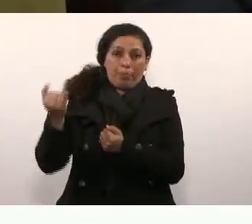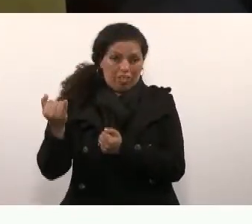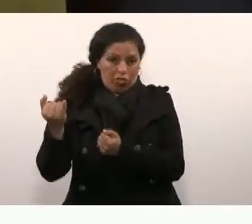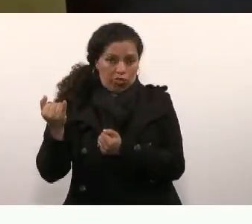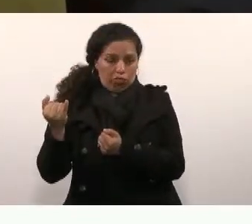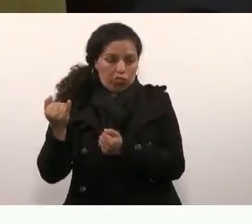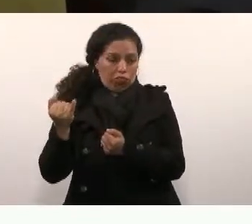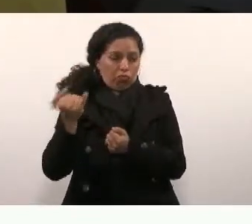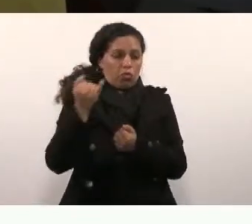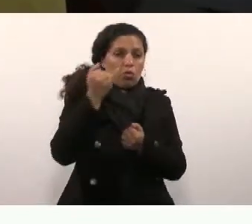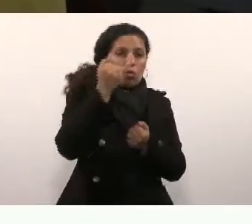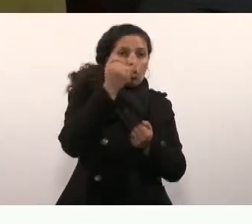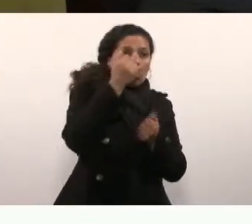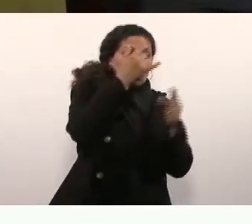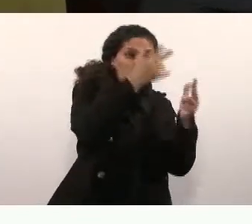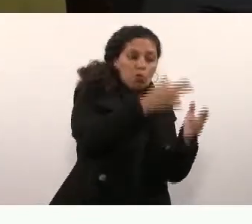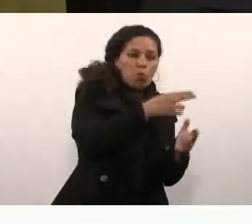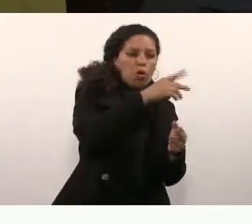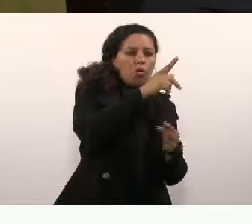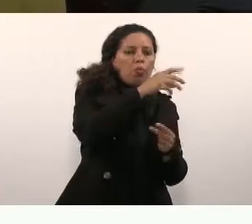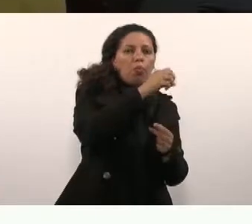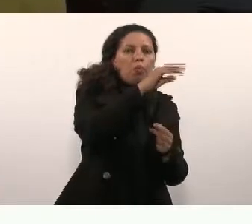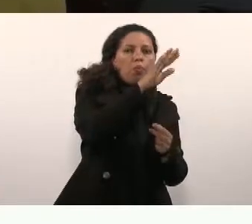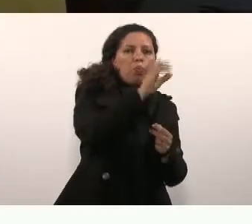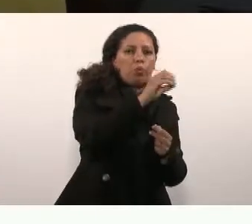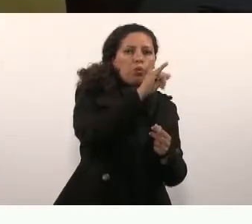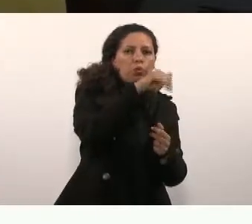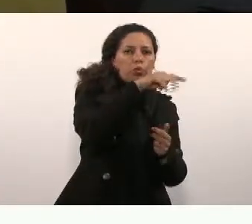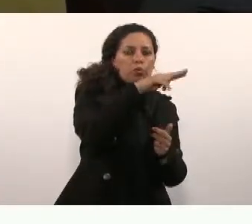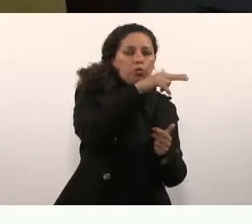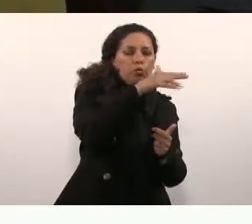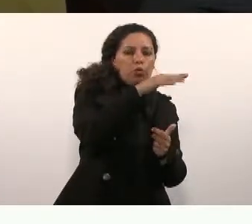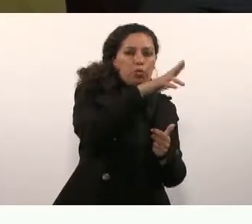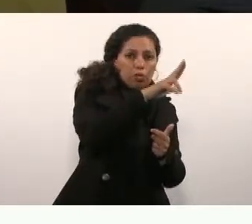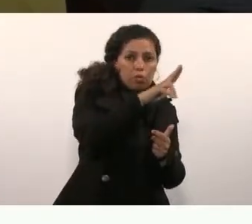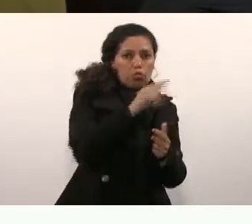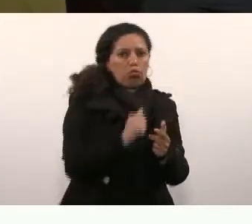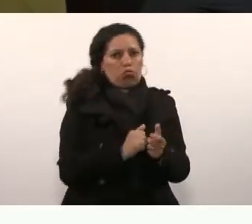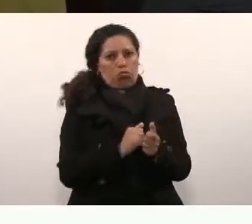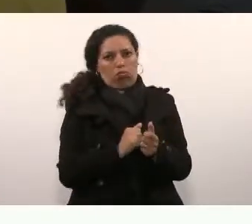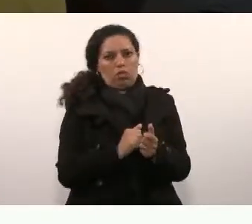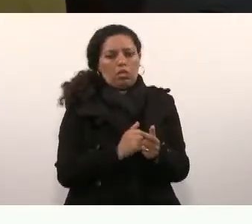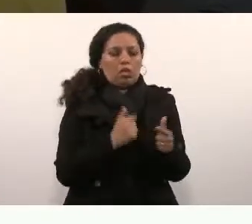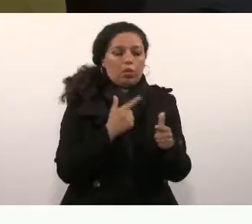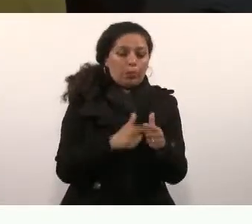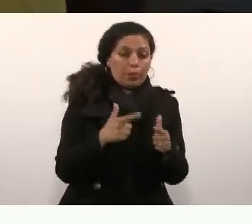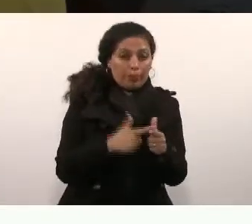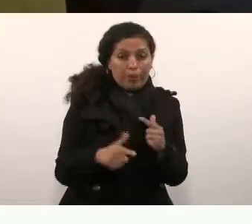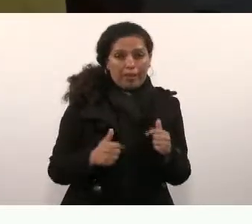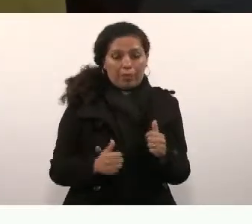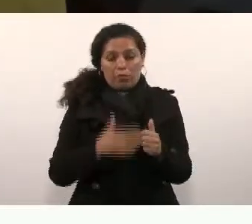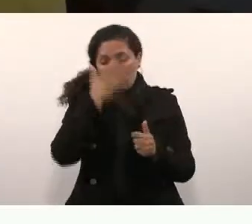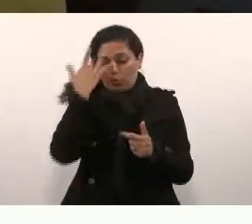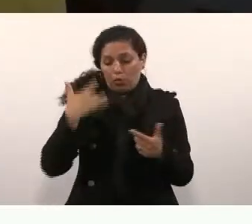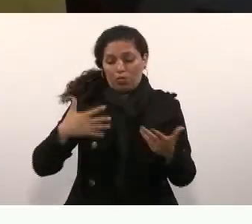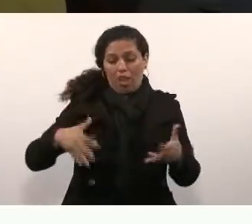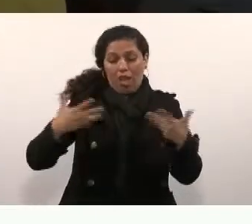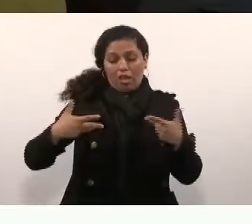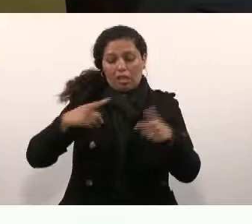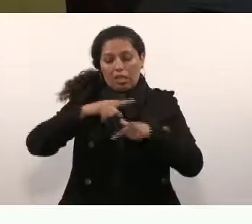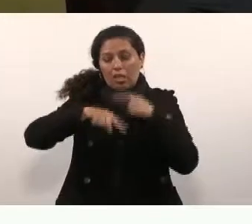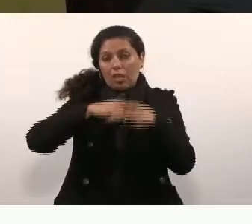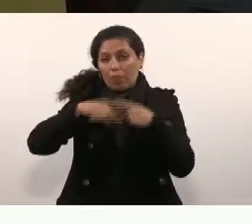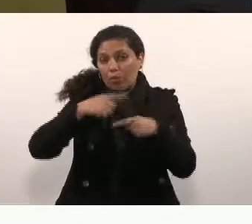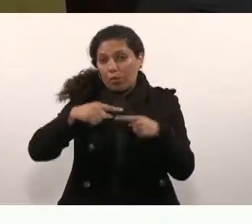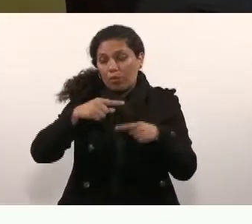da Barra. Isso trouxe uma expectativa muito grande, que depois, em algum momento, pela magnitude, frustrou-se.